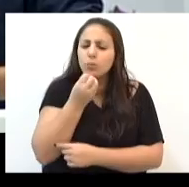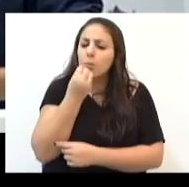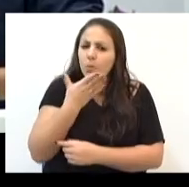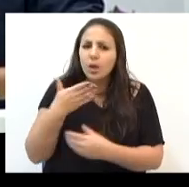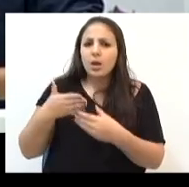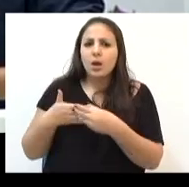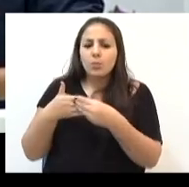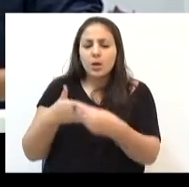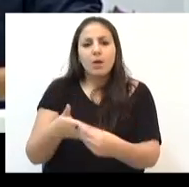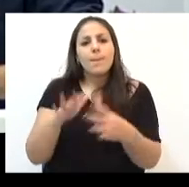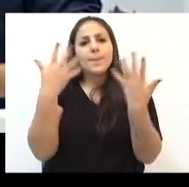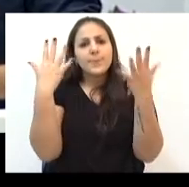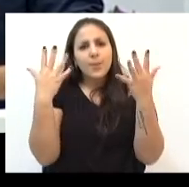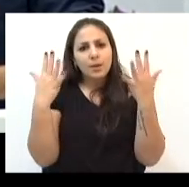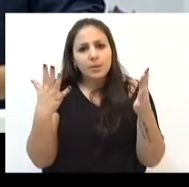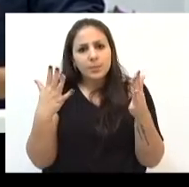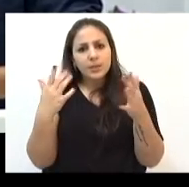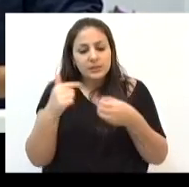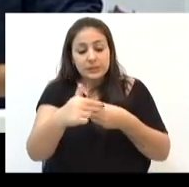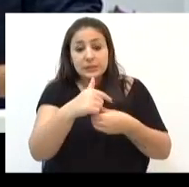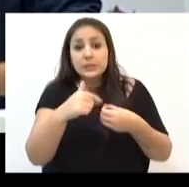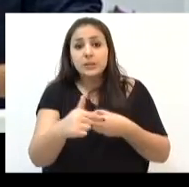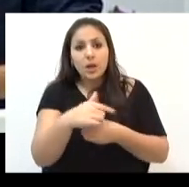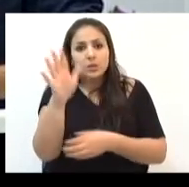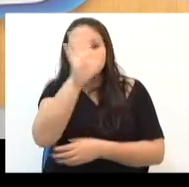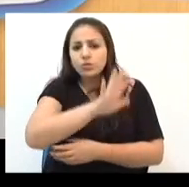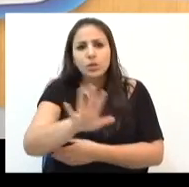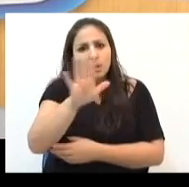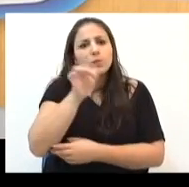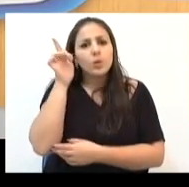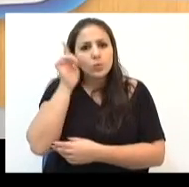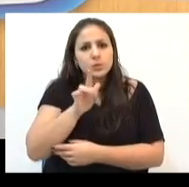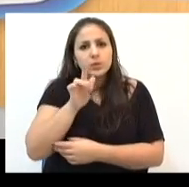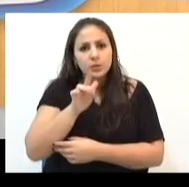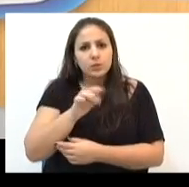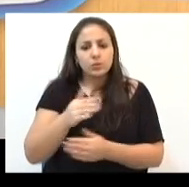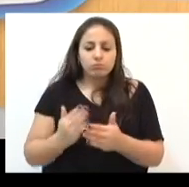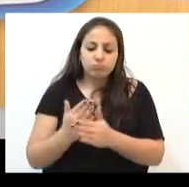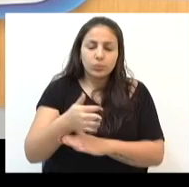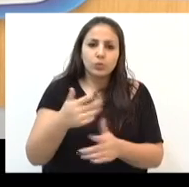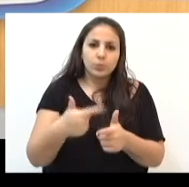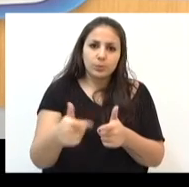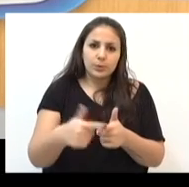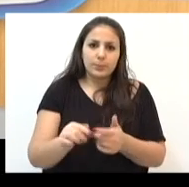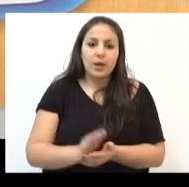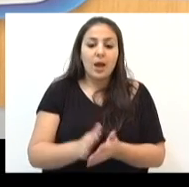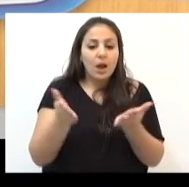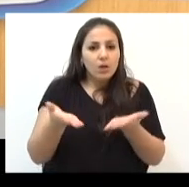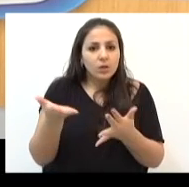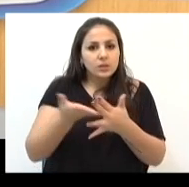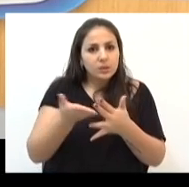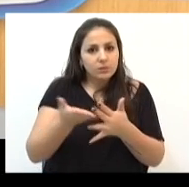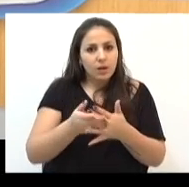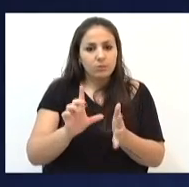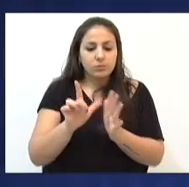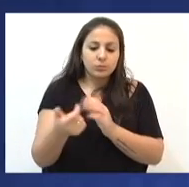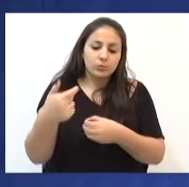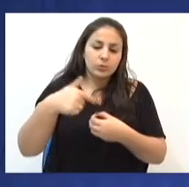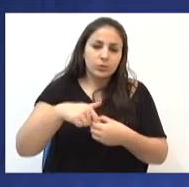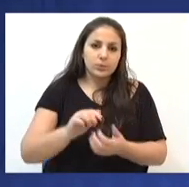conduzida. Está de parabéns a cidade como um todo. E agora nós vamos para o intervalo. É 1 minuto só.